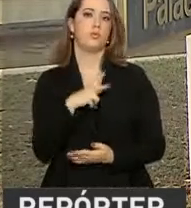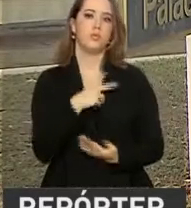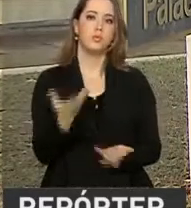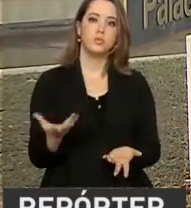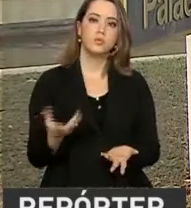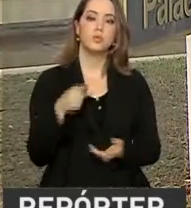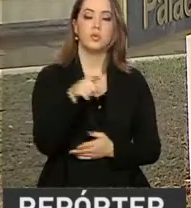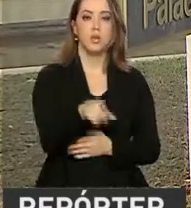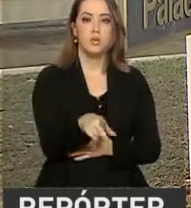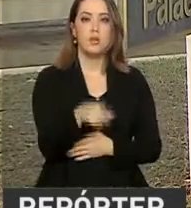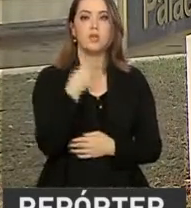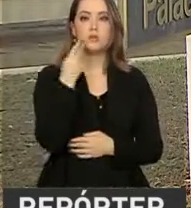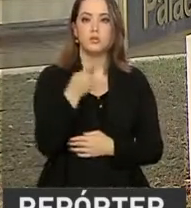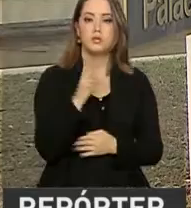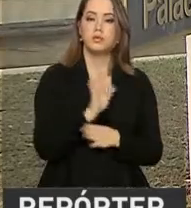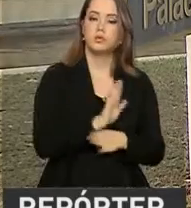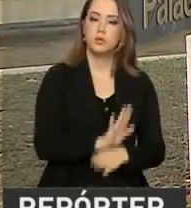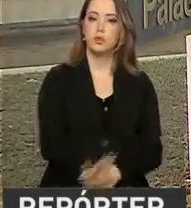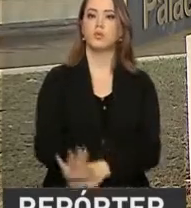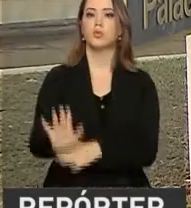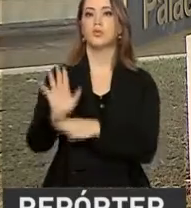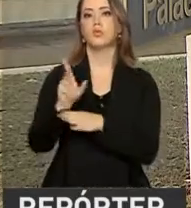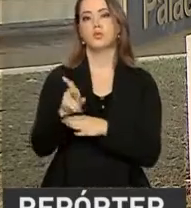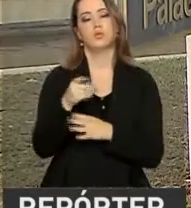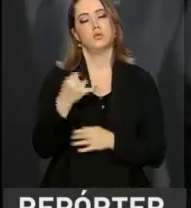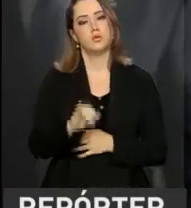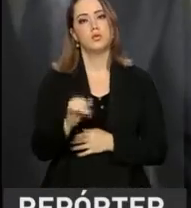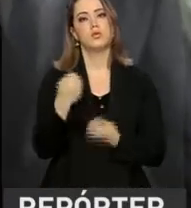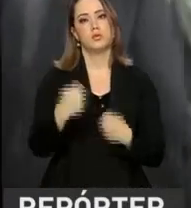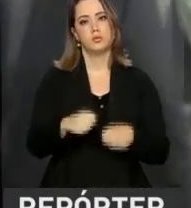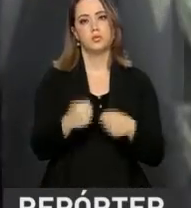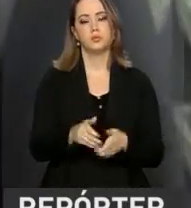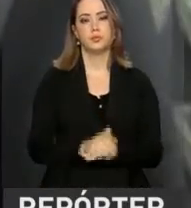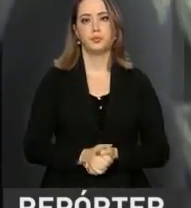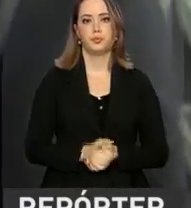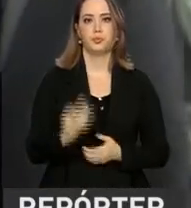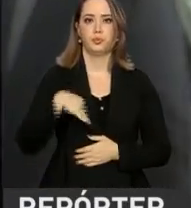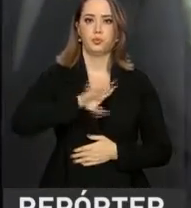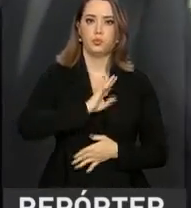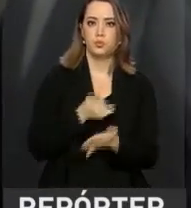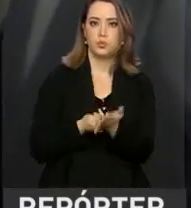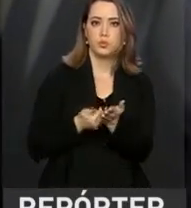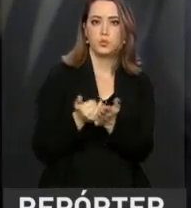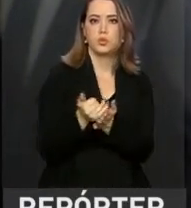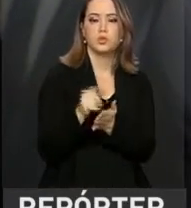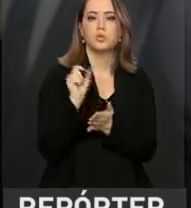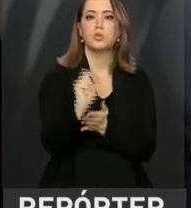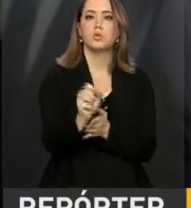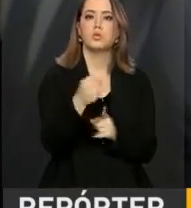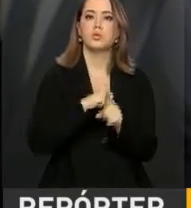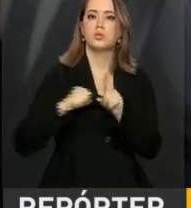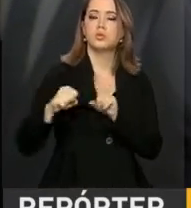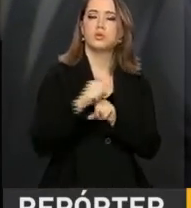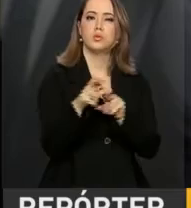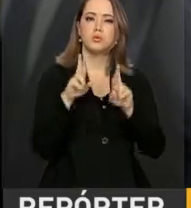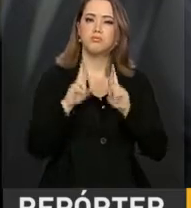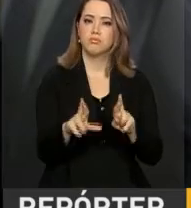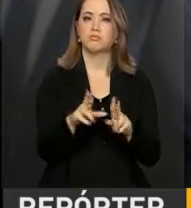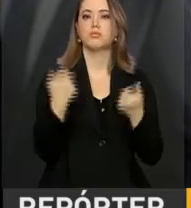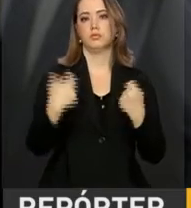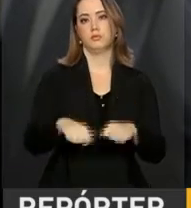se comprometeu a continuar dando apoio a quem precisa. Continuaremos fazendo aquilo que a sociedade espera e